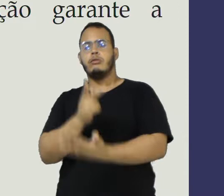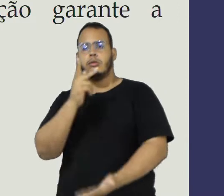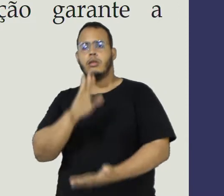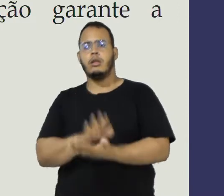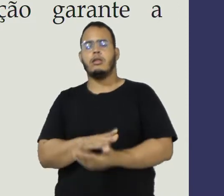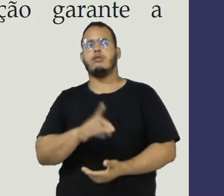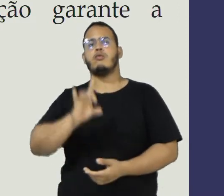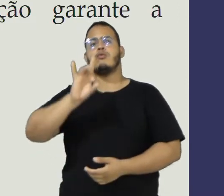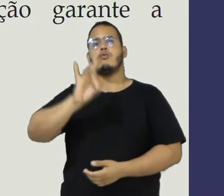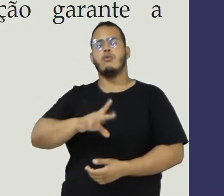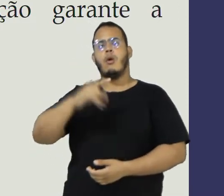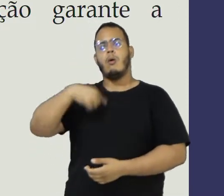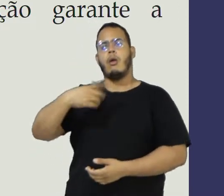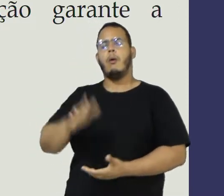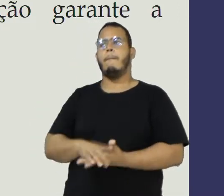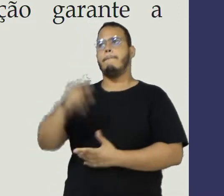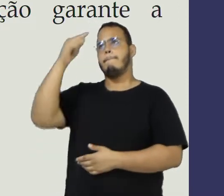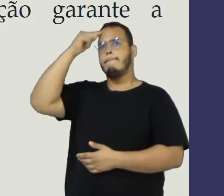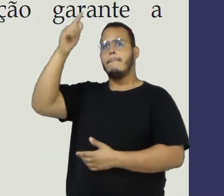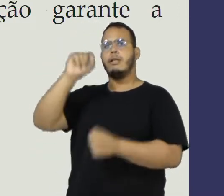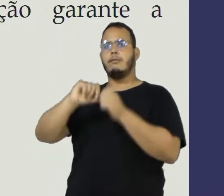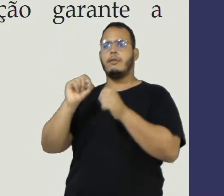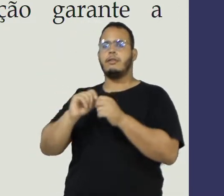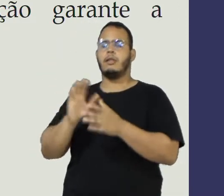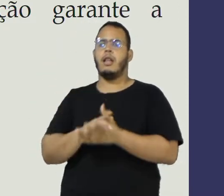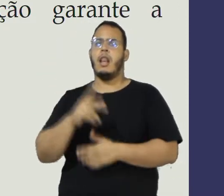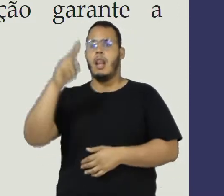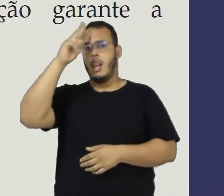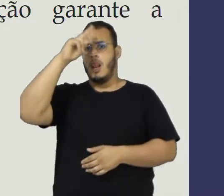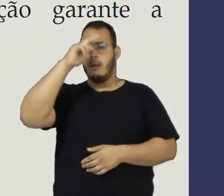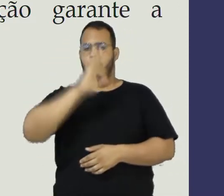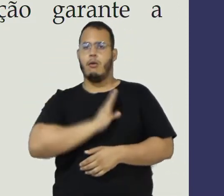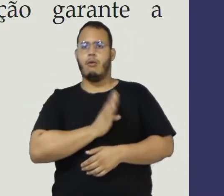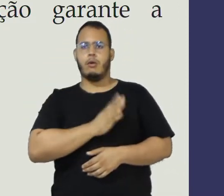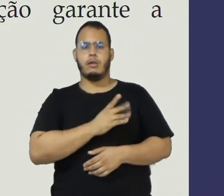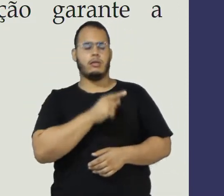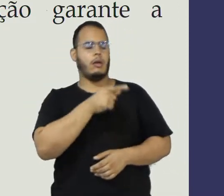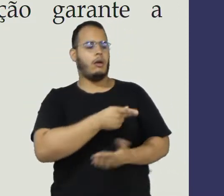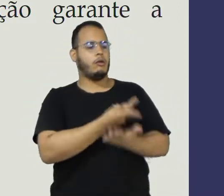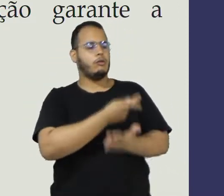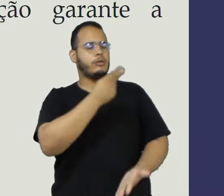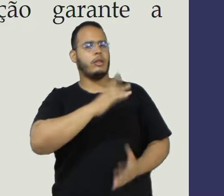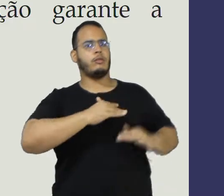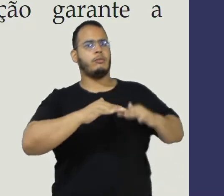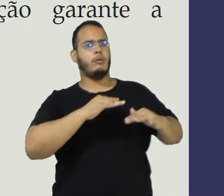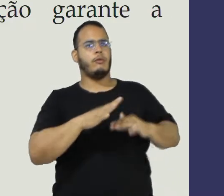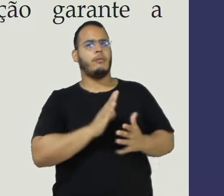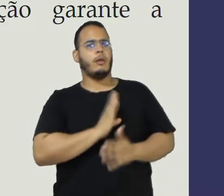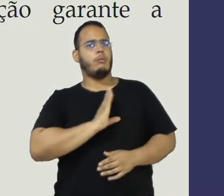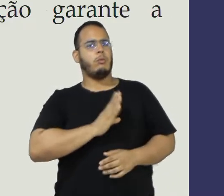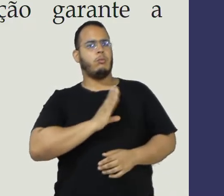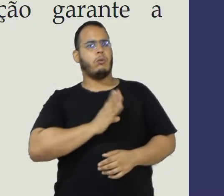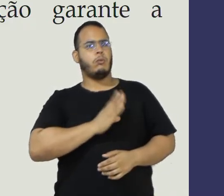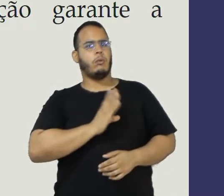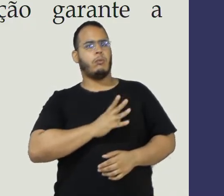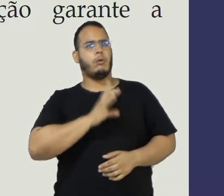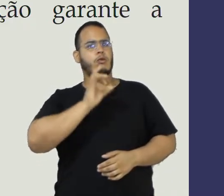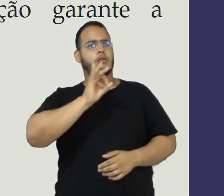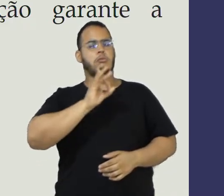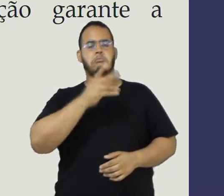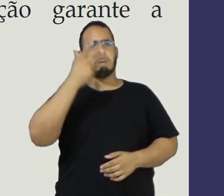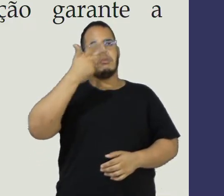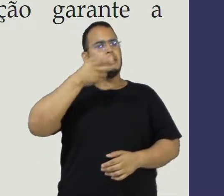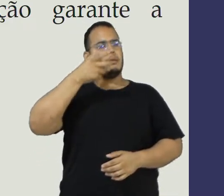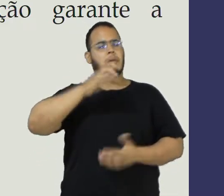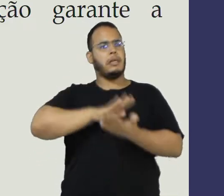nosso comando. Lembra quando a gente viu que, por exemplo, o coração são contrações involuntárias? Ele bate sem que a gente perceba, sem que a gente pense